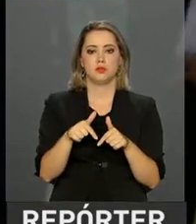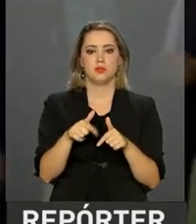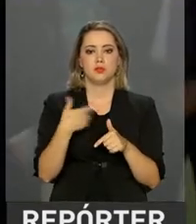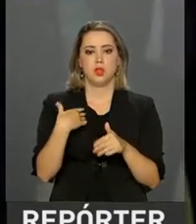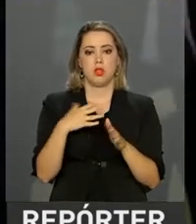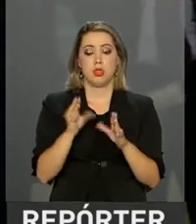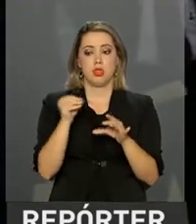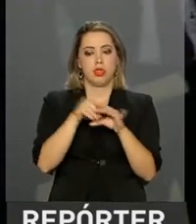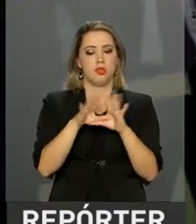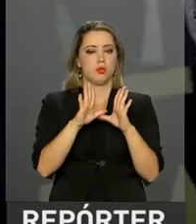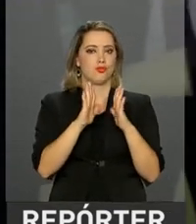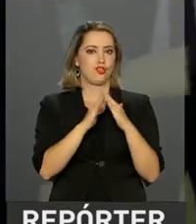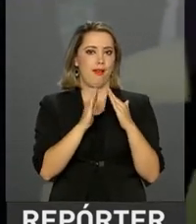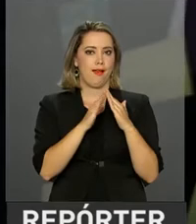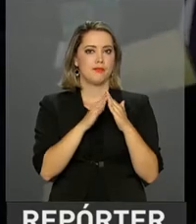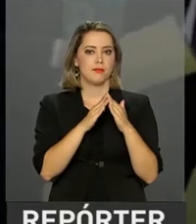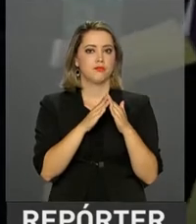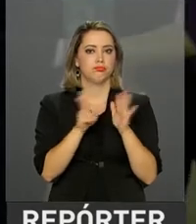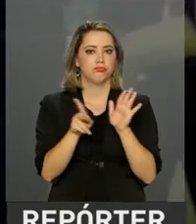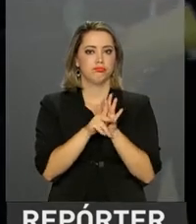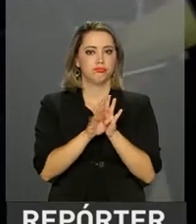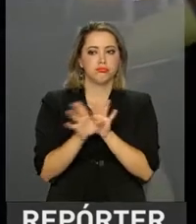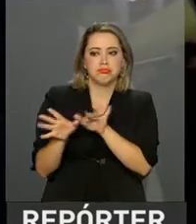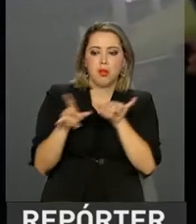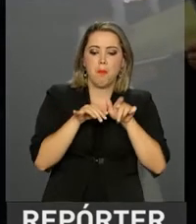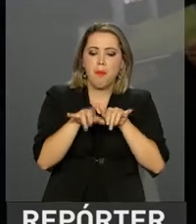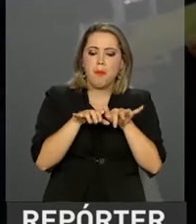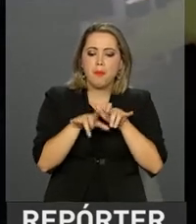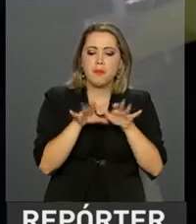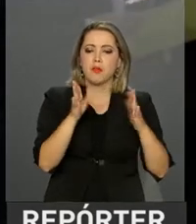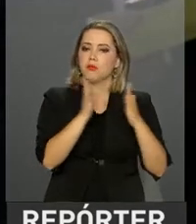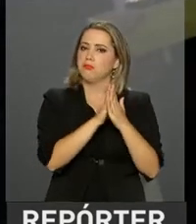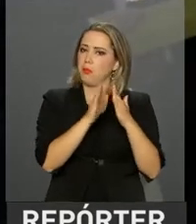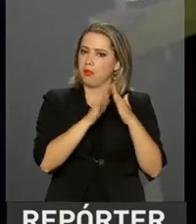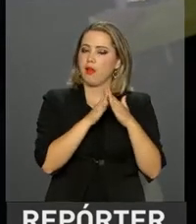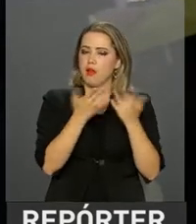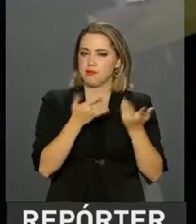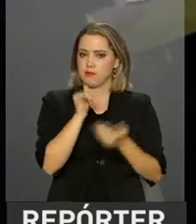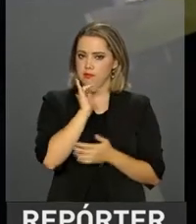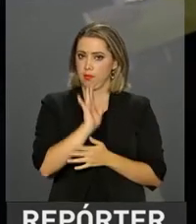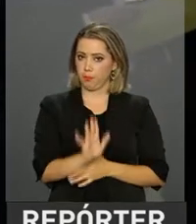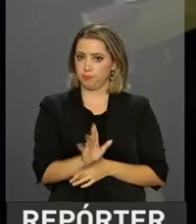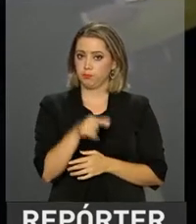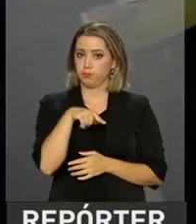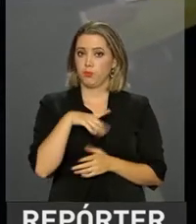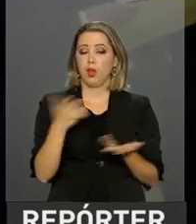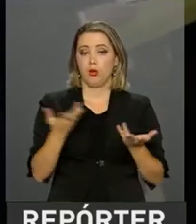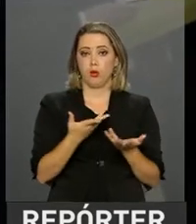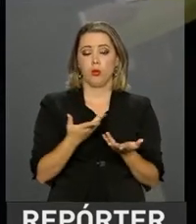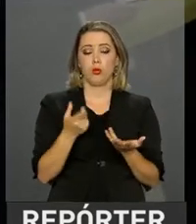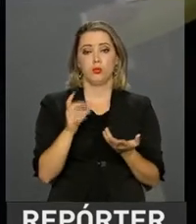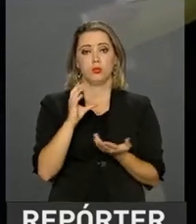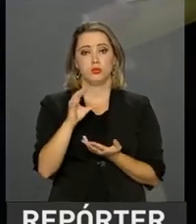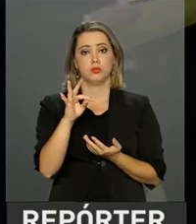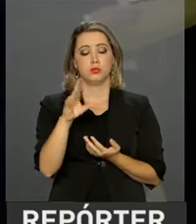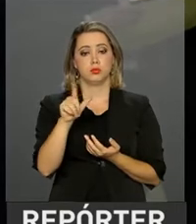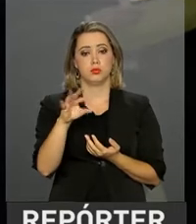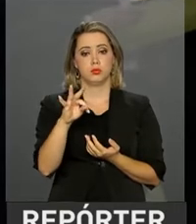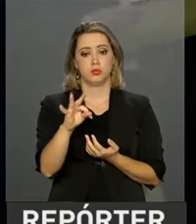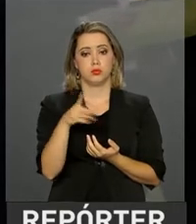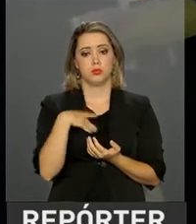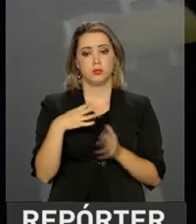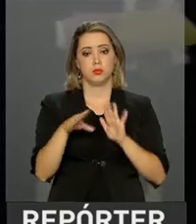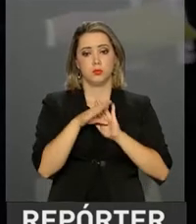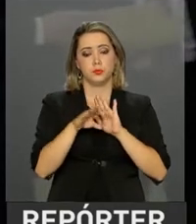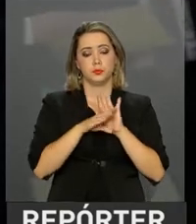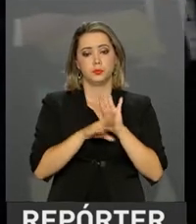que é aquele trabalho que as pessoas desenvolvem das suas próprias casas. Então, ele sequer está regulamentado na CLT. o